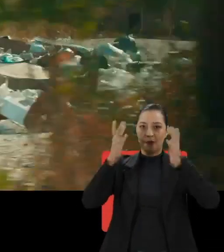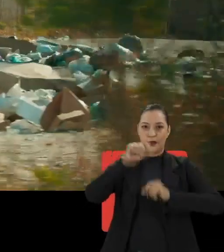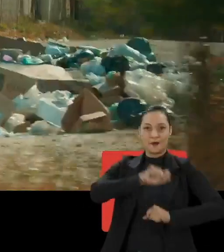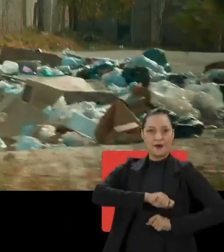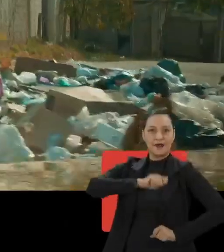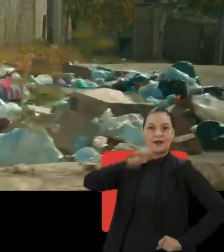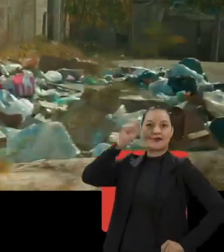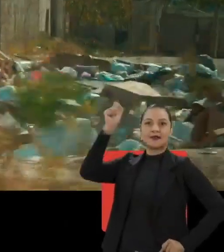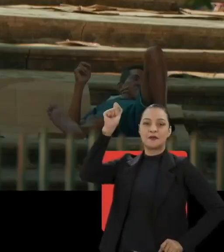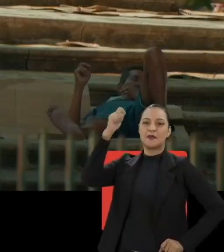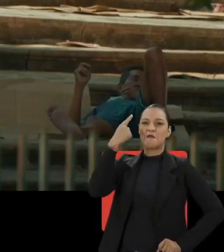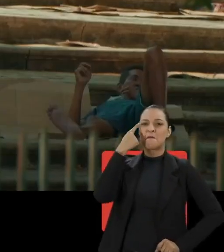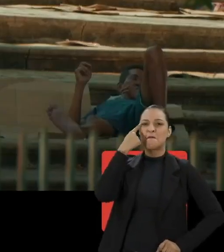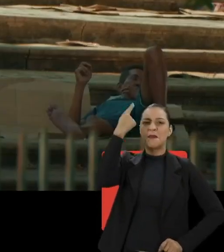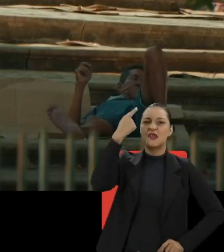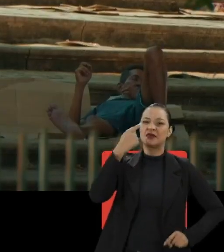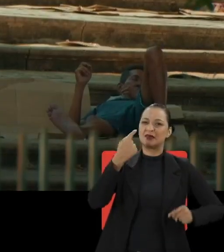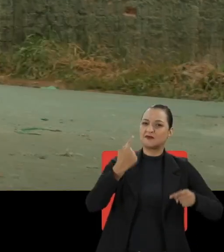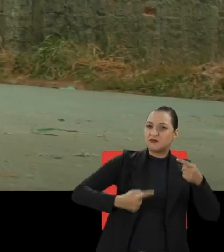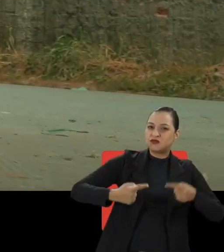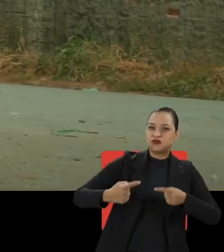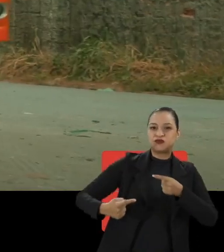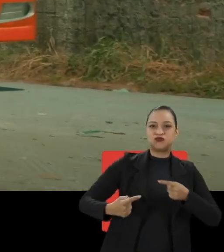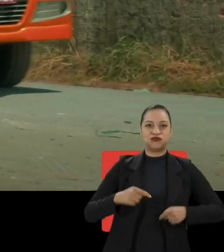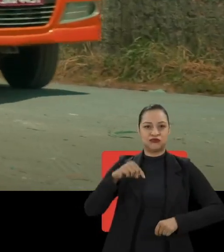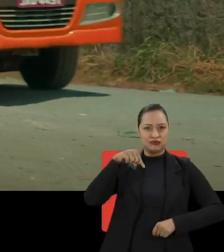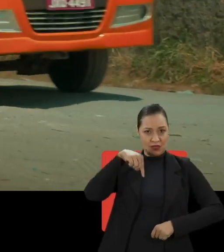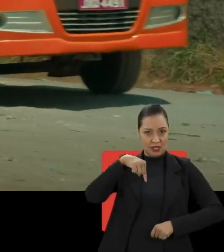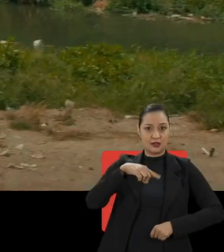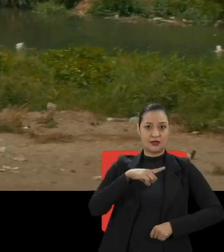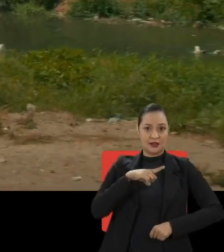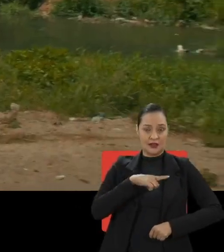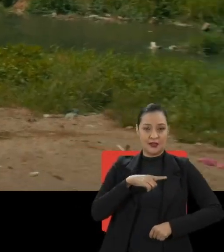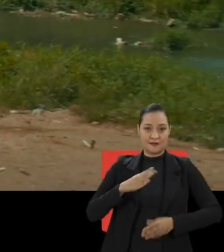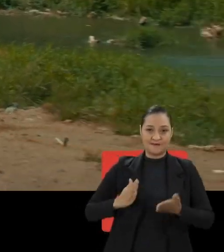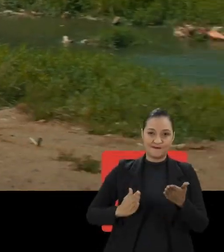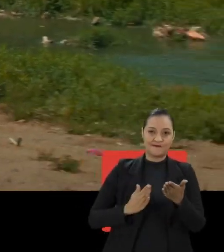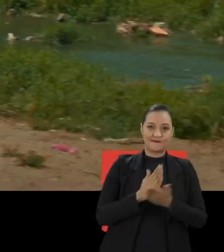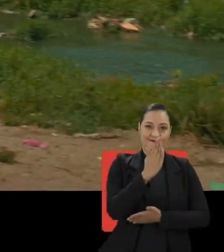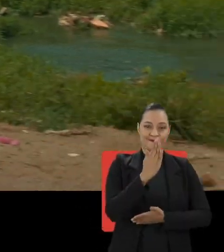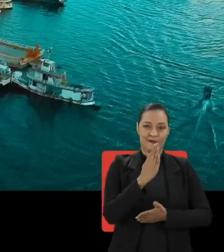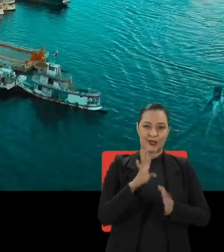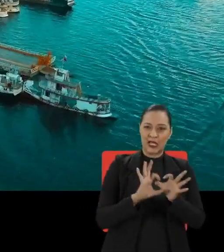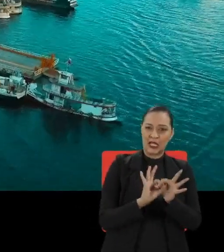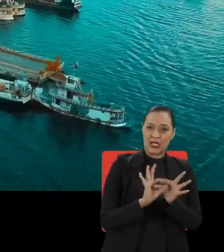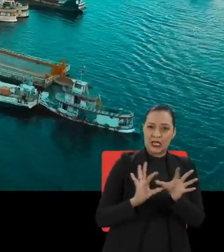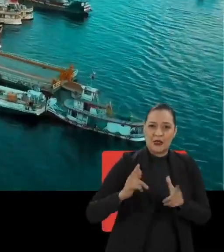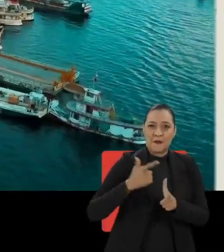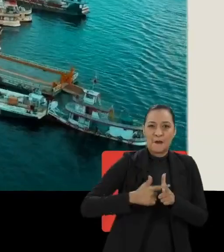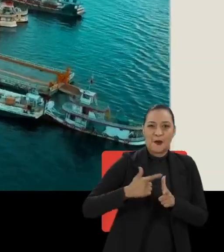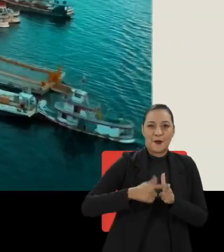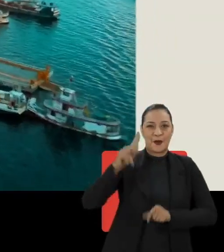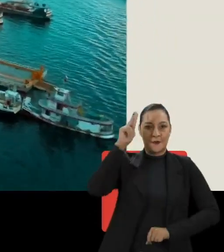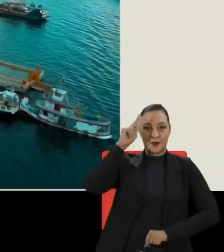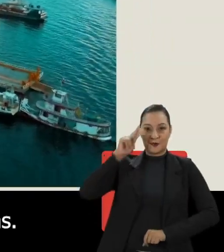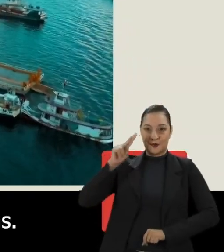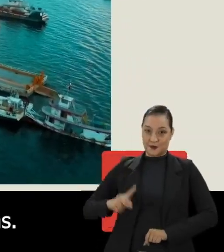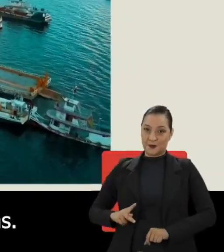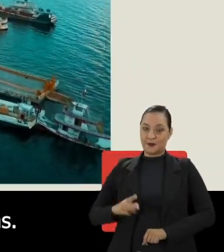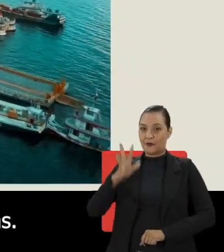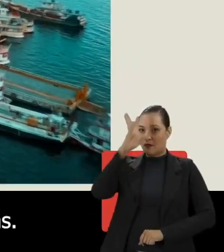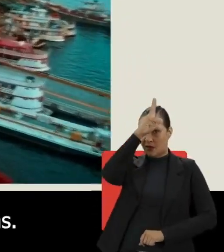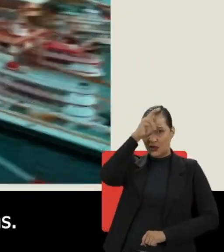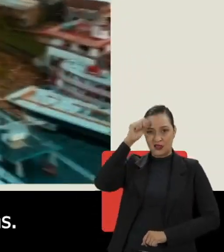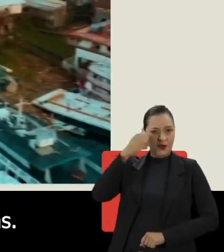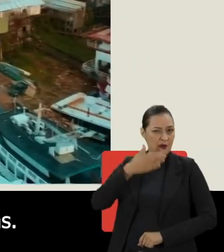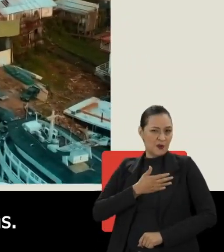nos desafios que Manaus ainda precisa vencer para se libertar de problemas históricos. Manaus não quer mais depender